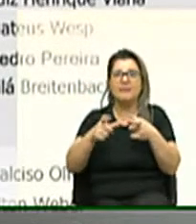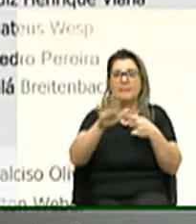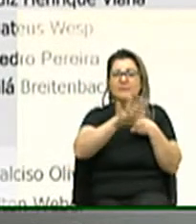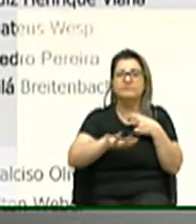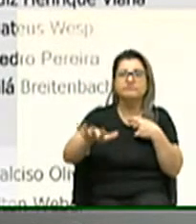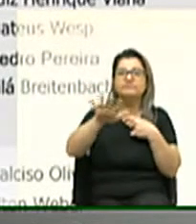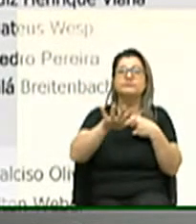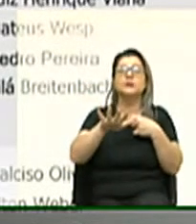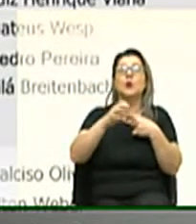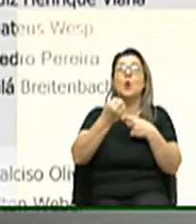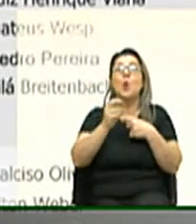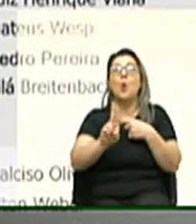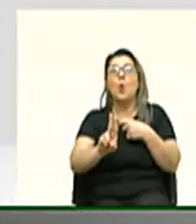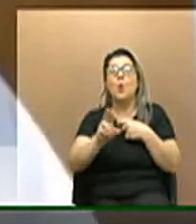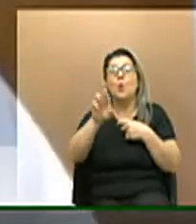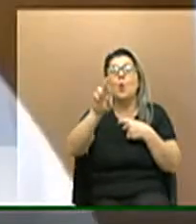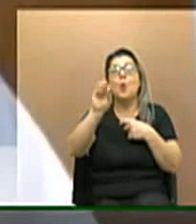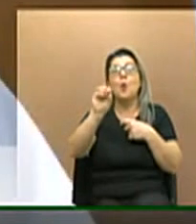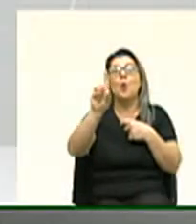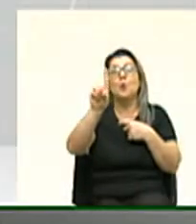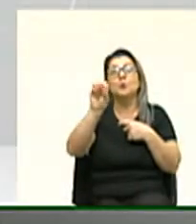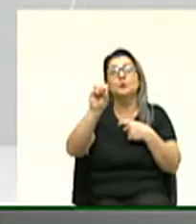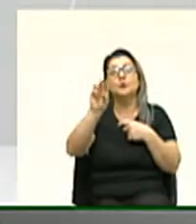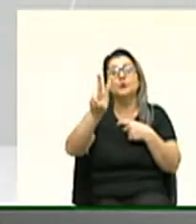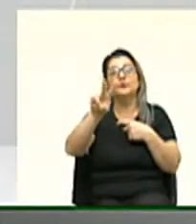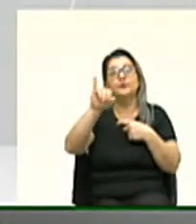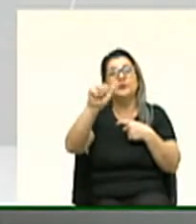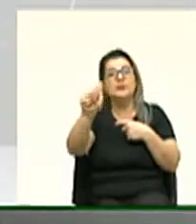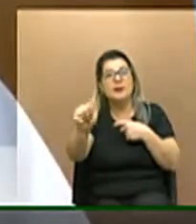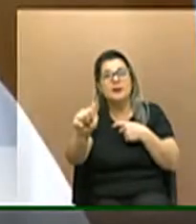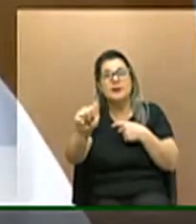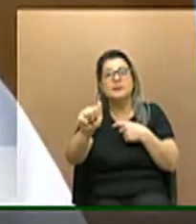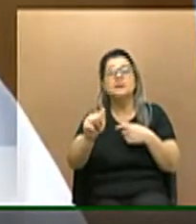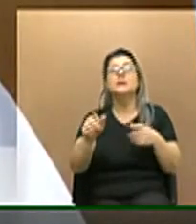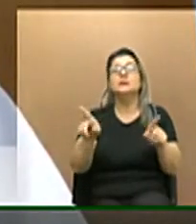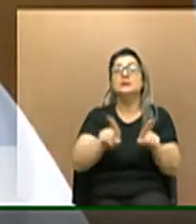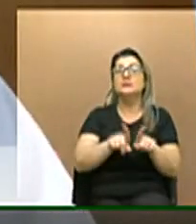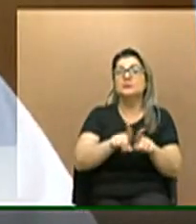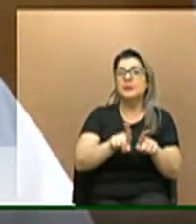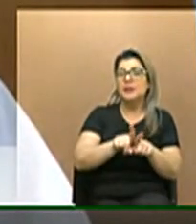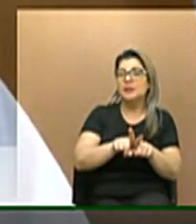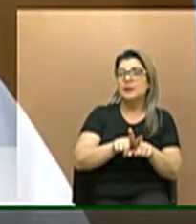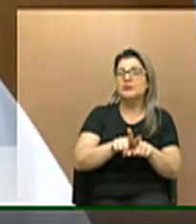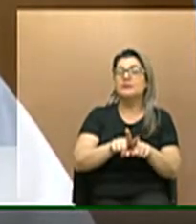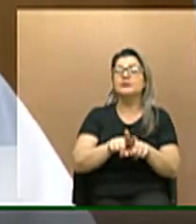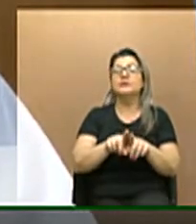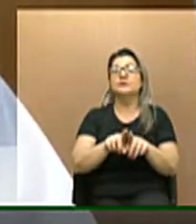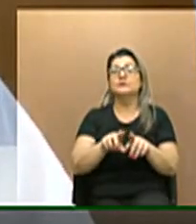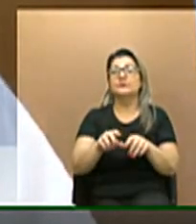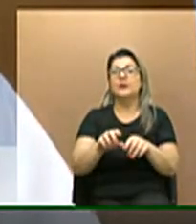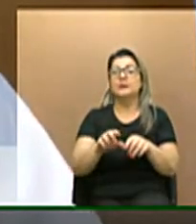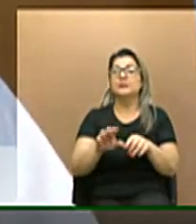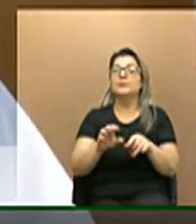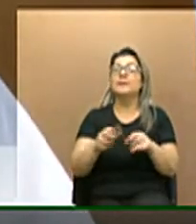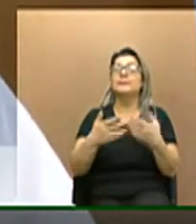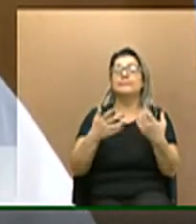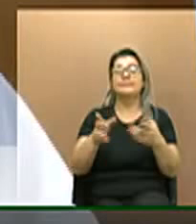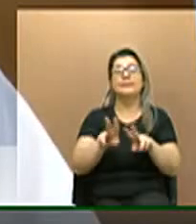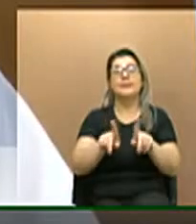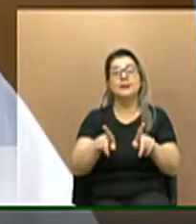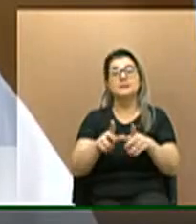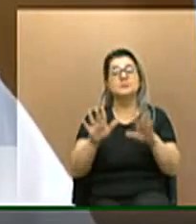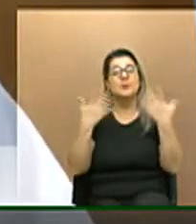E, obviamente, que vai repercutir para o Estado também, especialmente nesse caso de Nova Pádua. Portanto, parabéns ao governo,